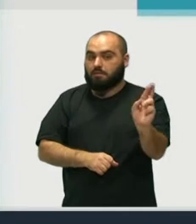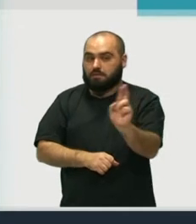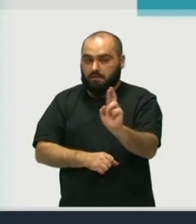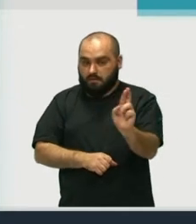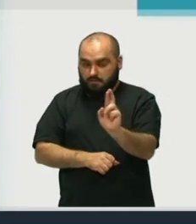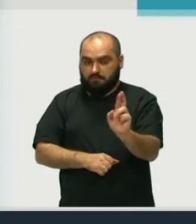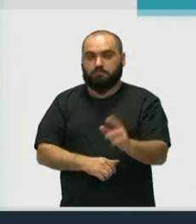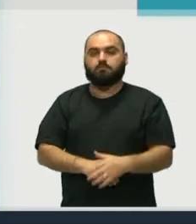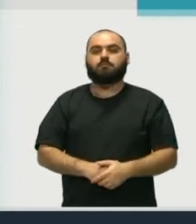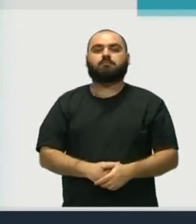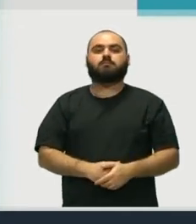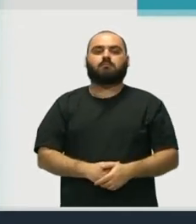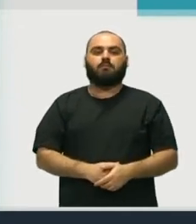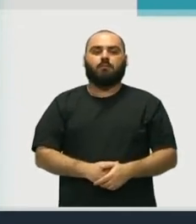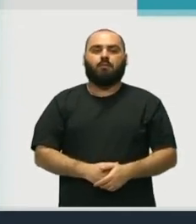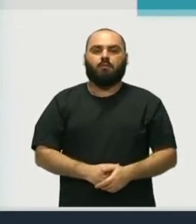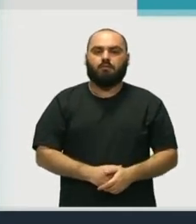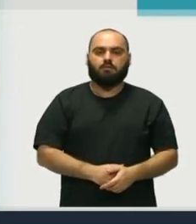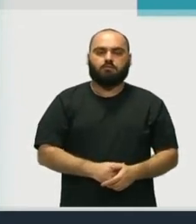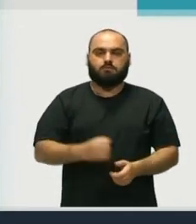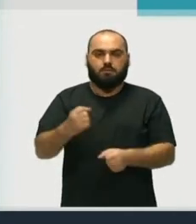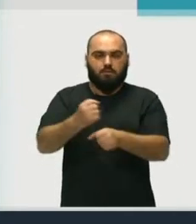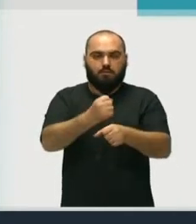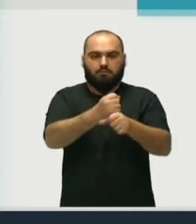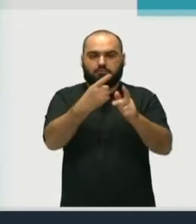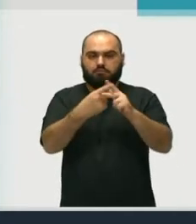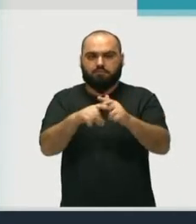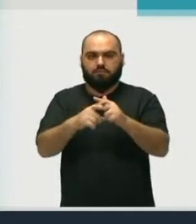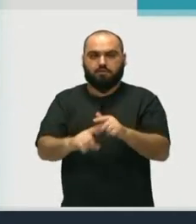64.943.000. Equipamentos para a obra,